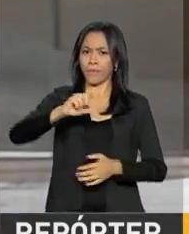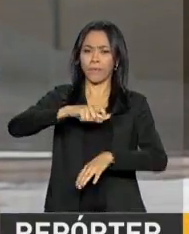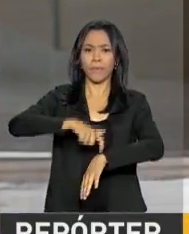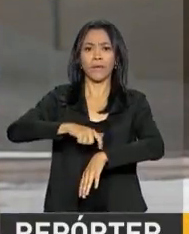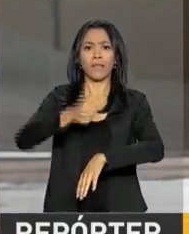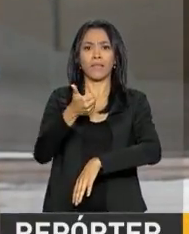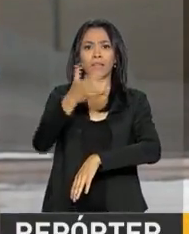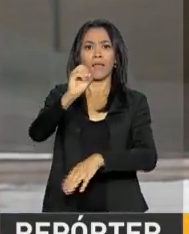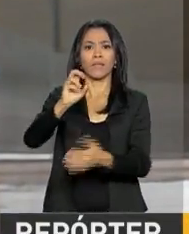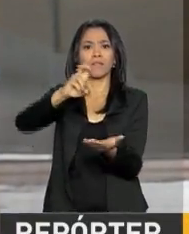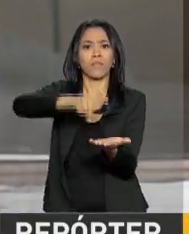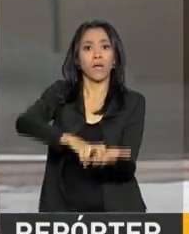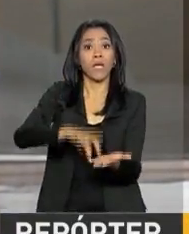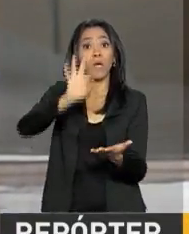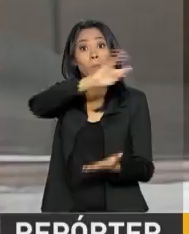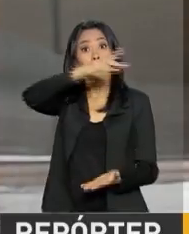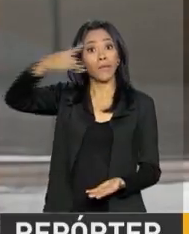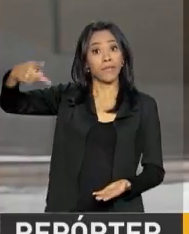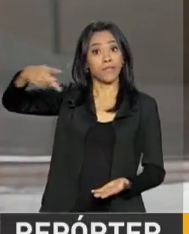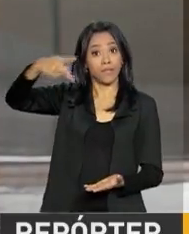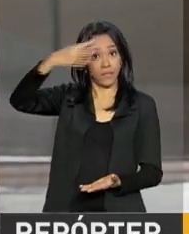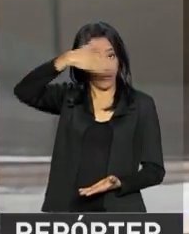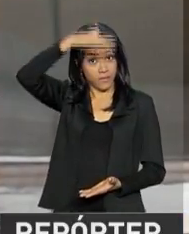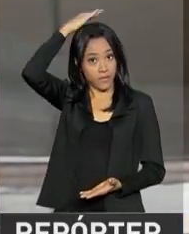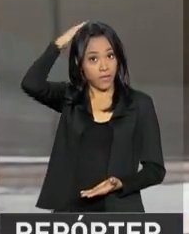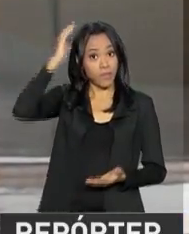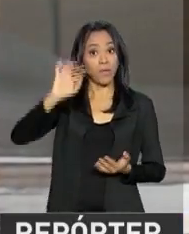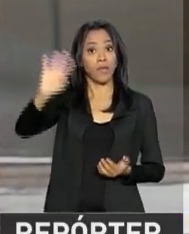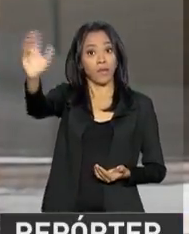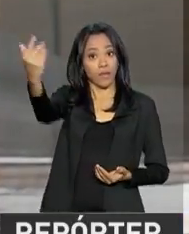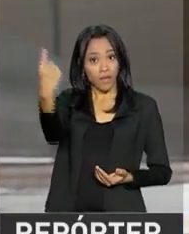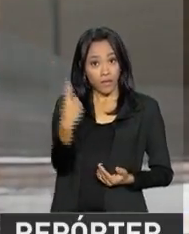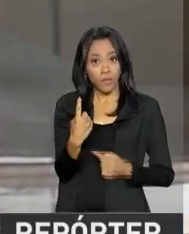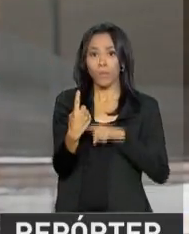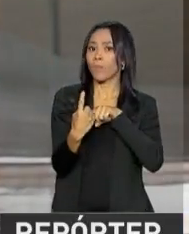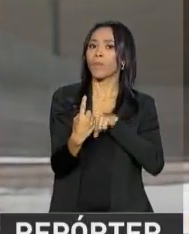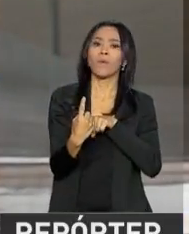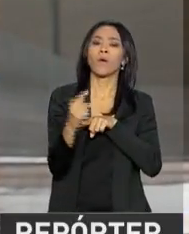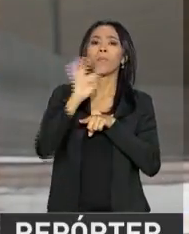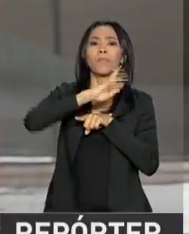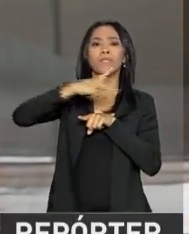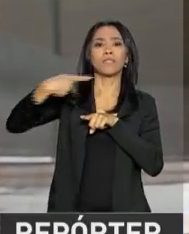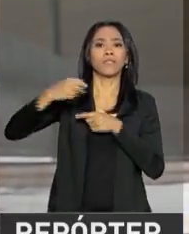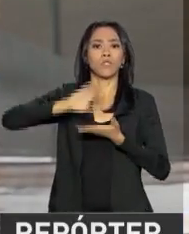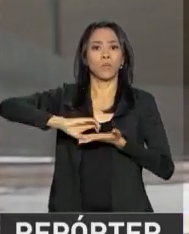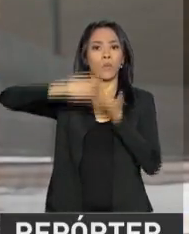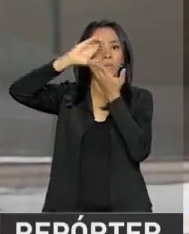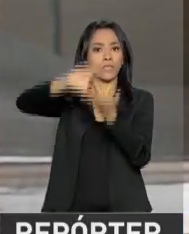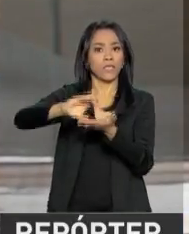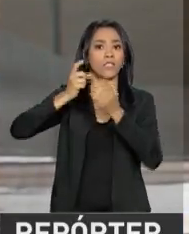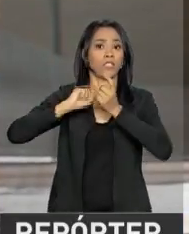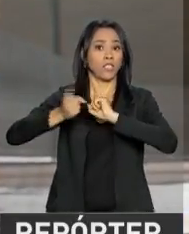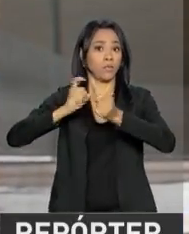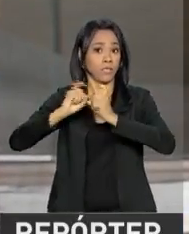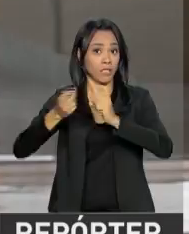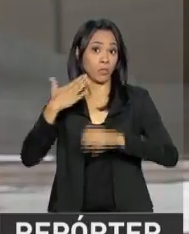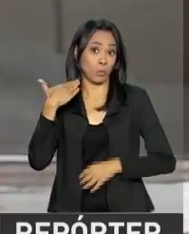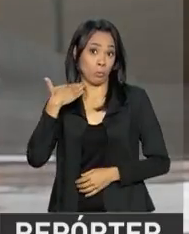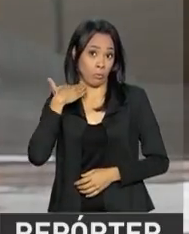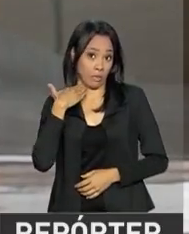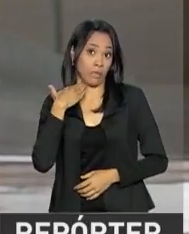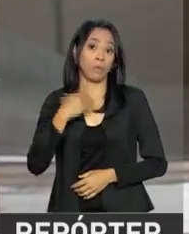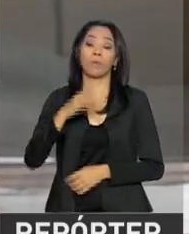manhã o presidente michel temer recebe aqui no palácio do planalto o presidente do conselho de administração do bradesco josé